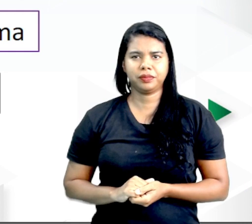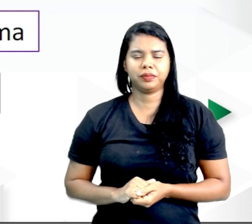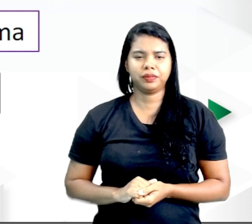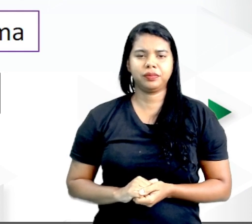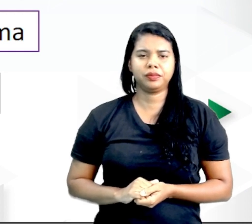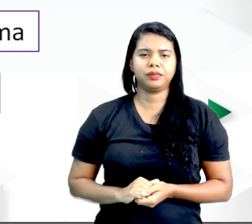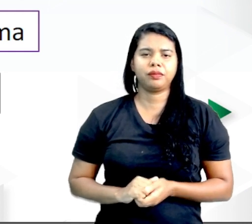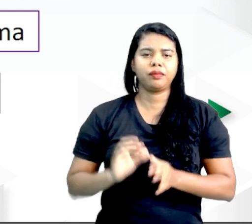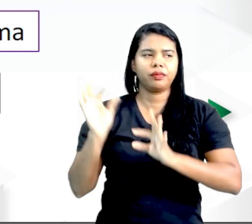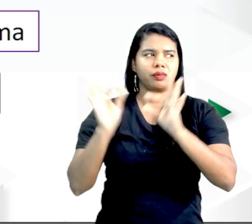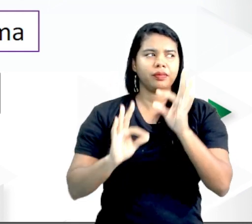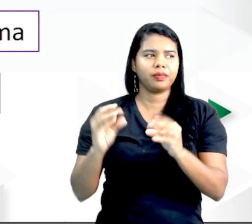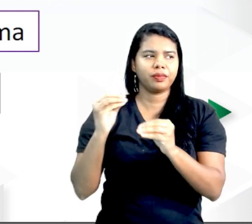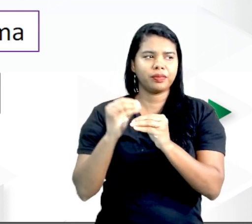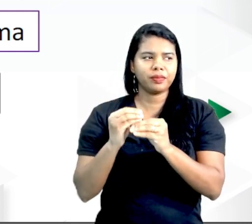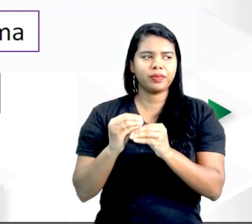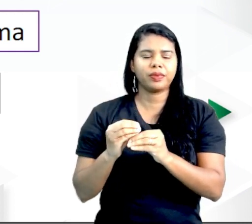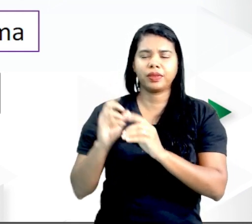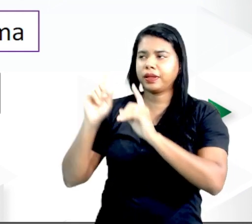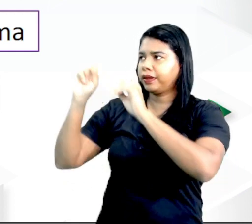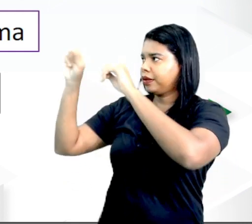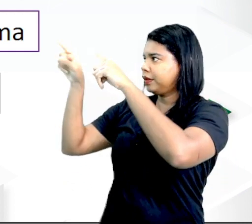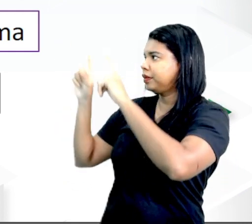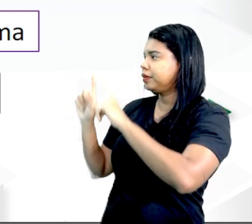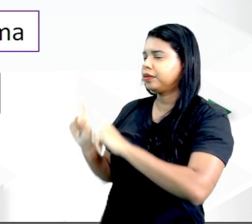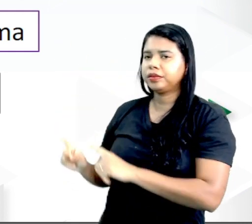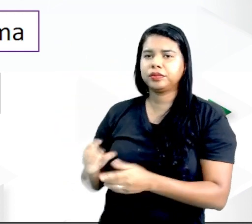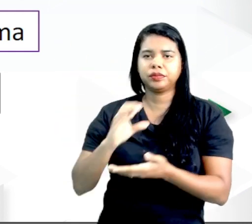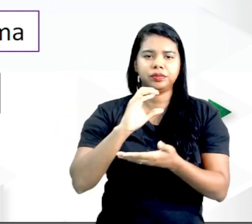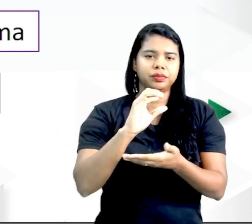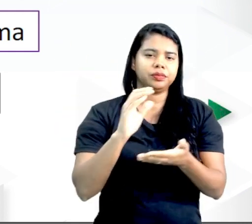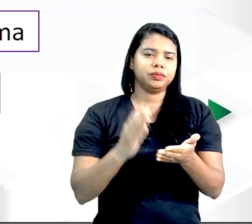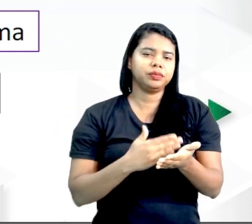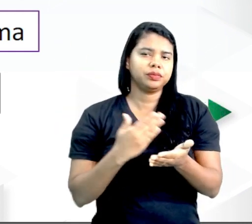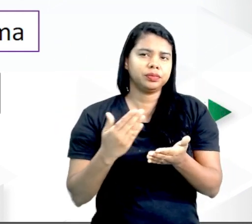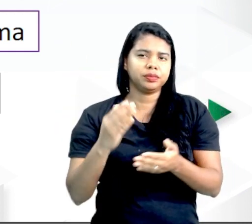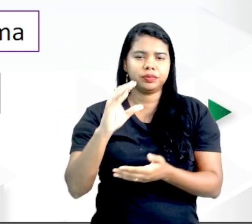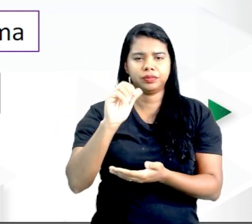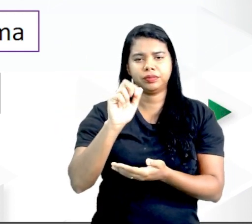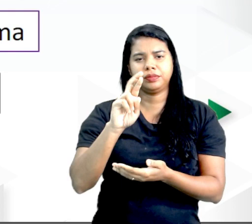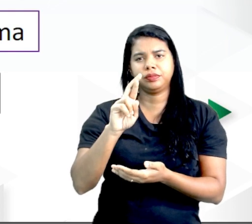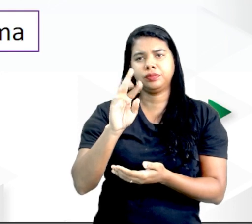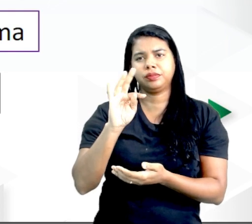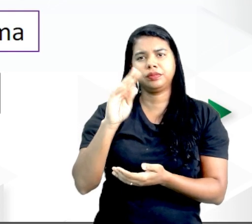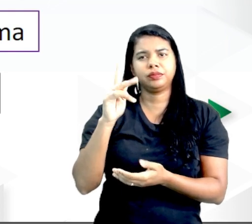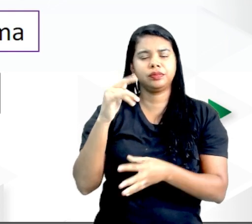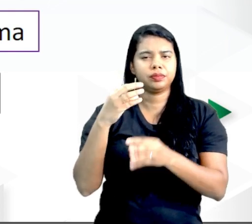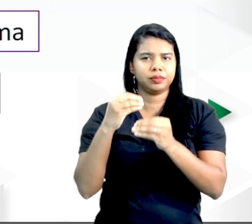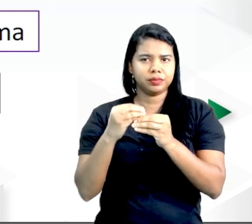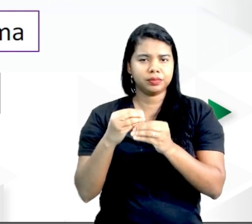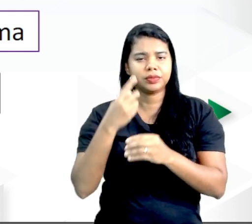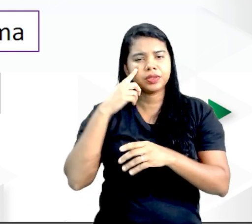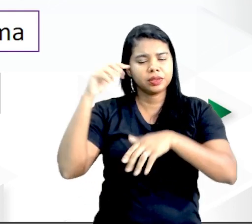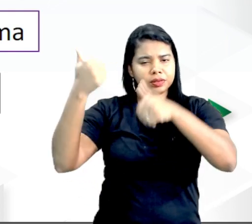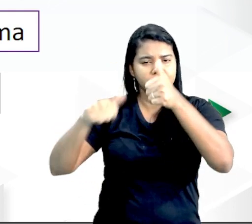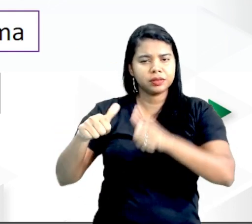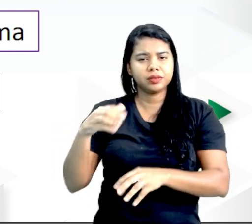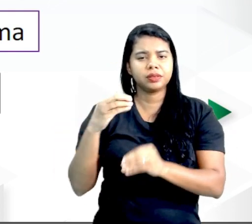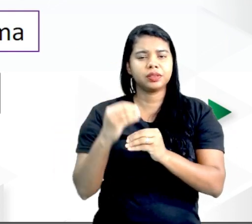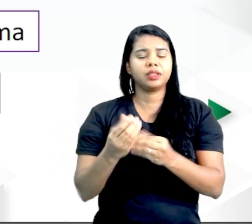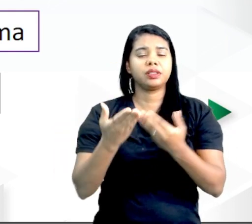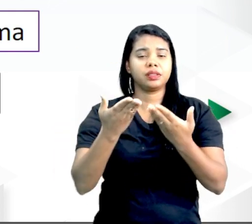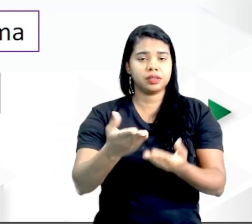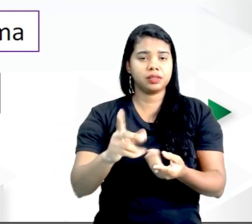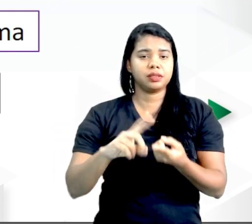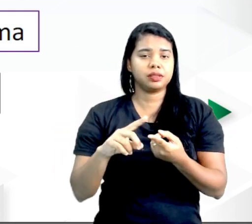da padronização era braça, libra, cartilho, que eu nem sei, nem lembro mais o que era, mas depois a gente vai verificar. E se